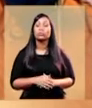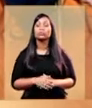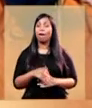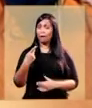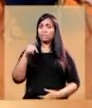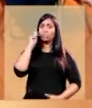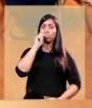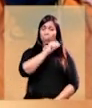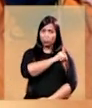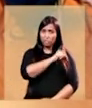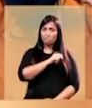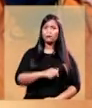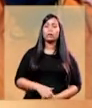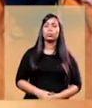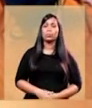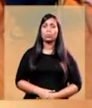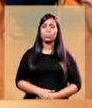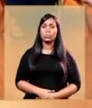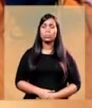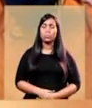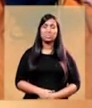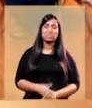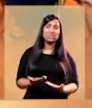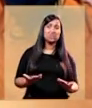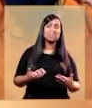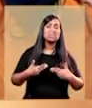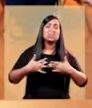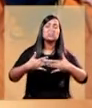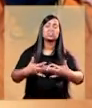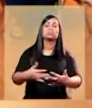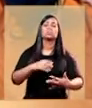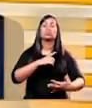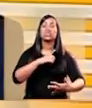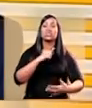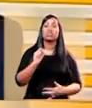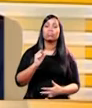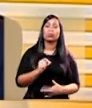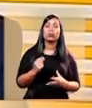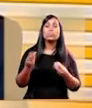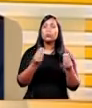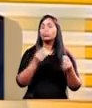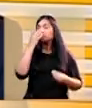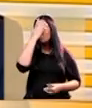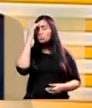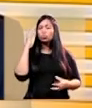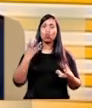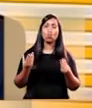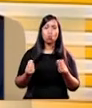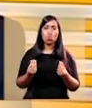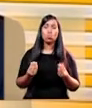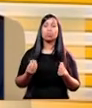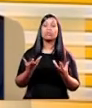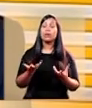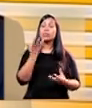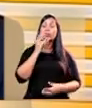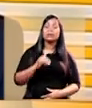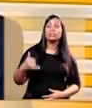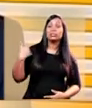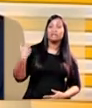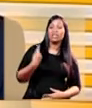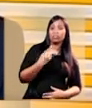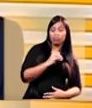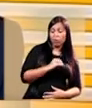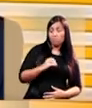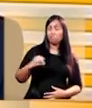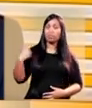seguinte: aqui em São José do Rio Preto, e acho que avançando um pouquinho, nós temos uma quantidade de pessoas muito grande que querem crianças de